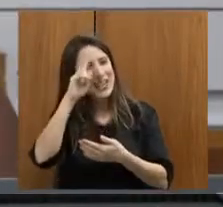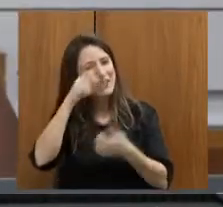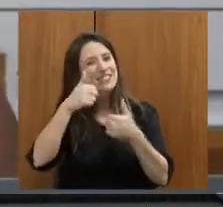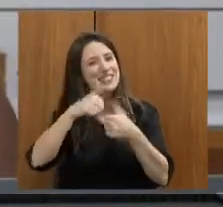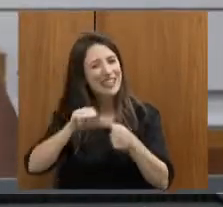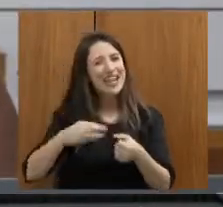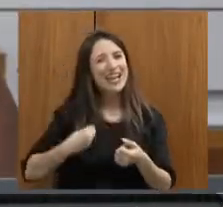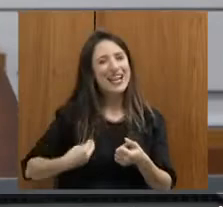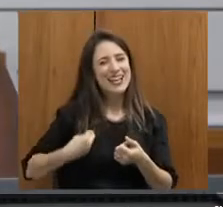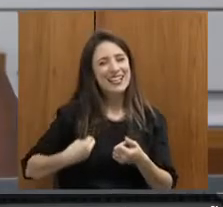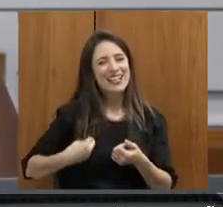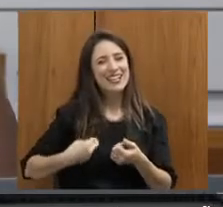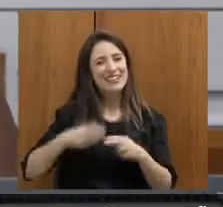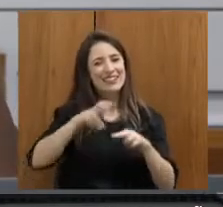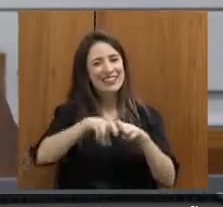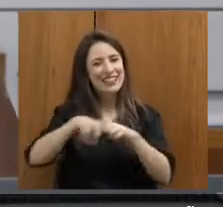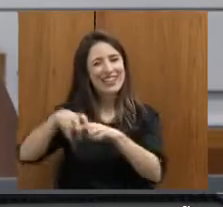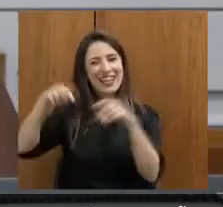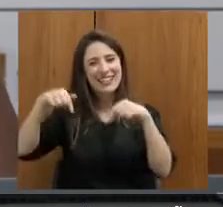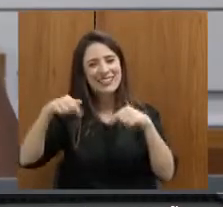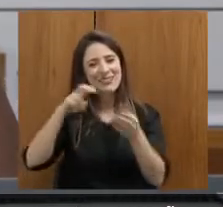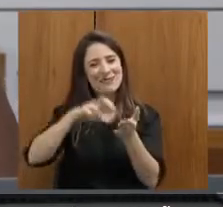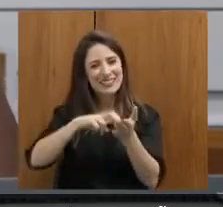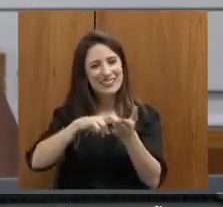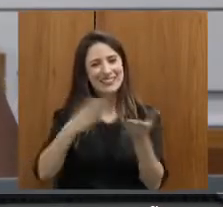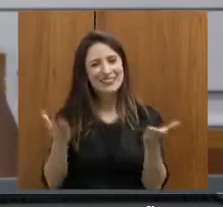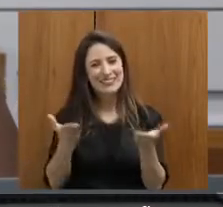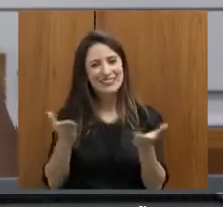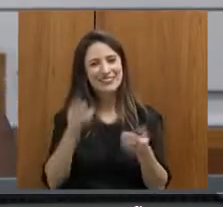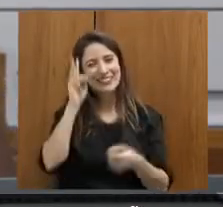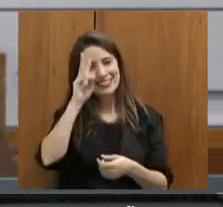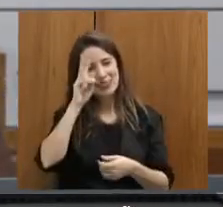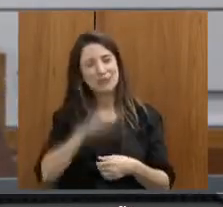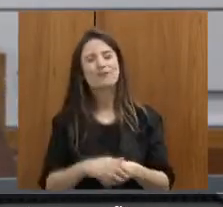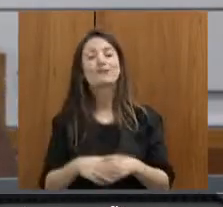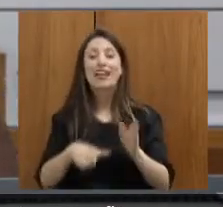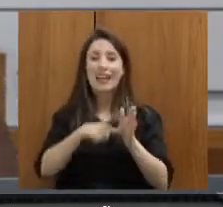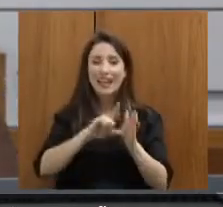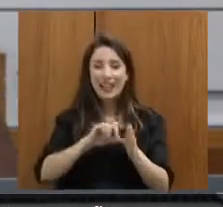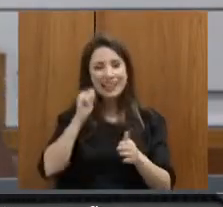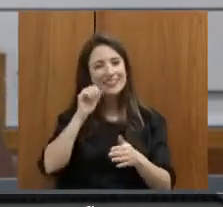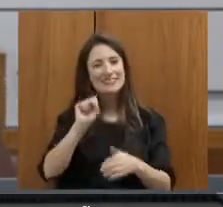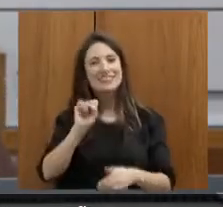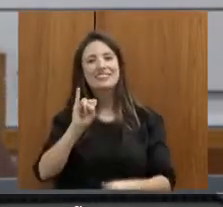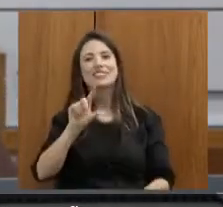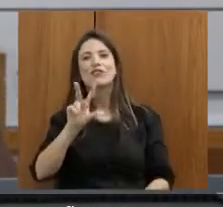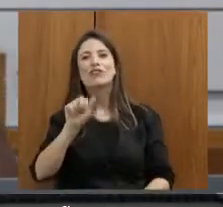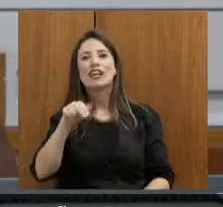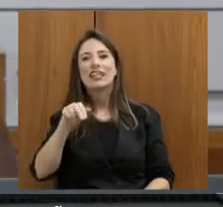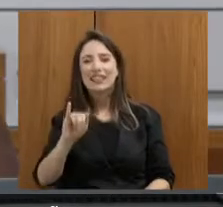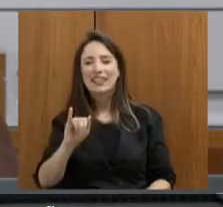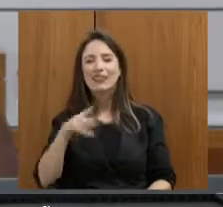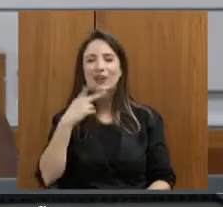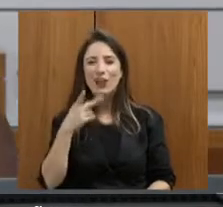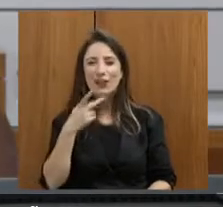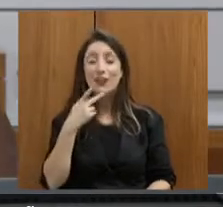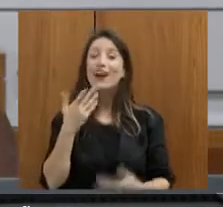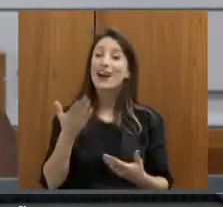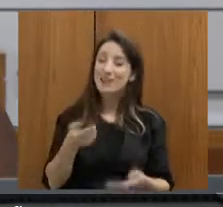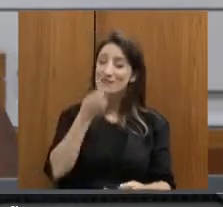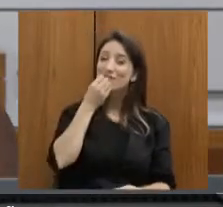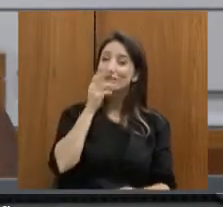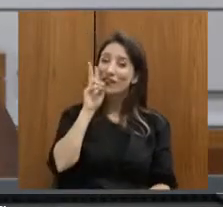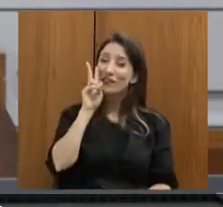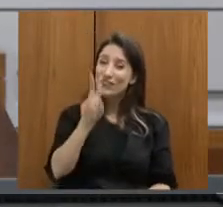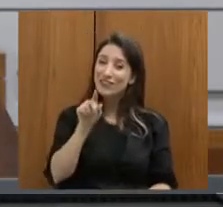retornado bom é o que o que a Silvane falou aliás silvanir muito bom rever você